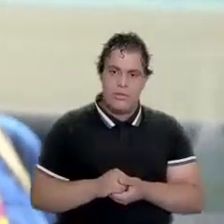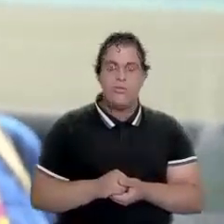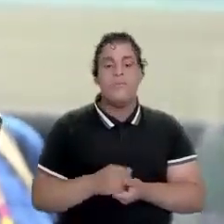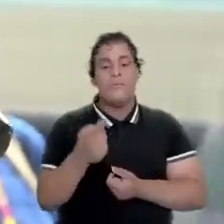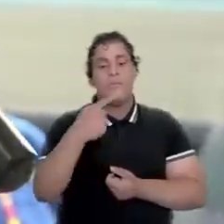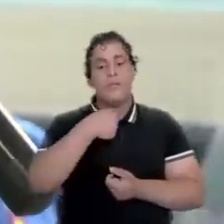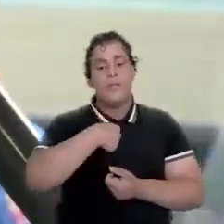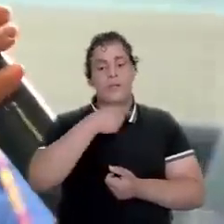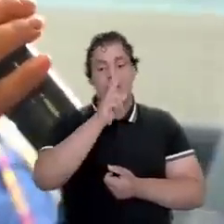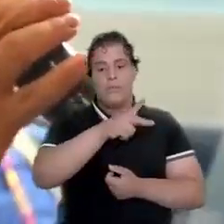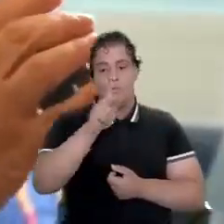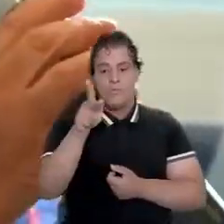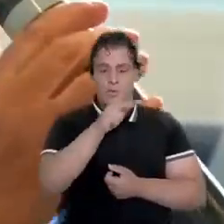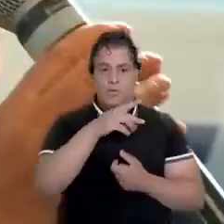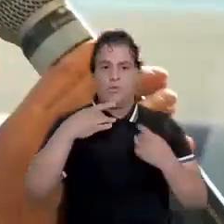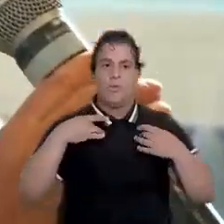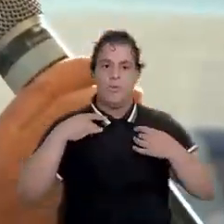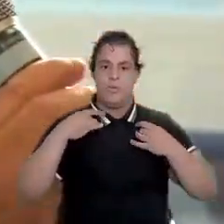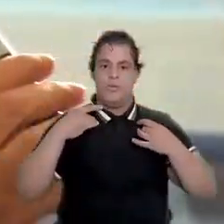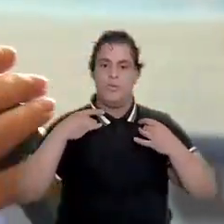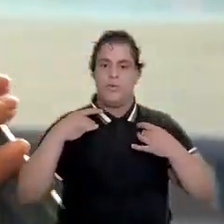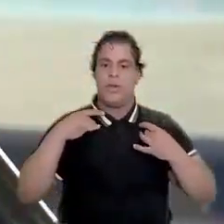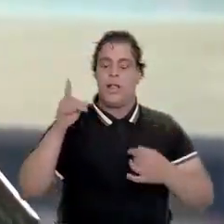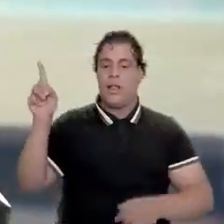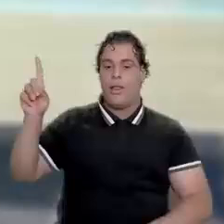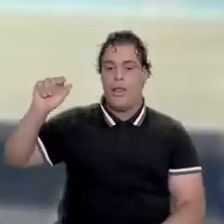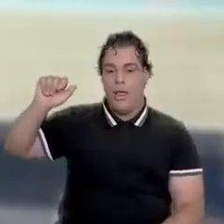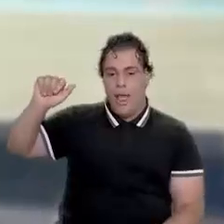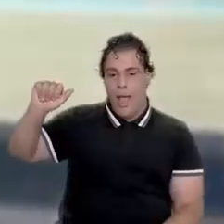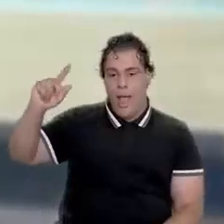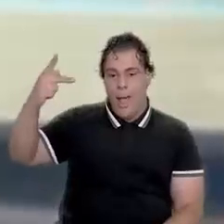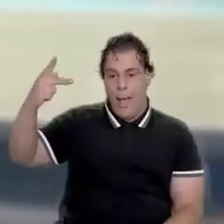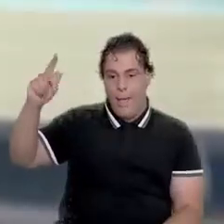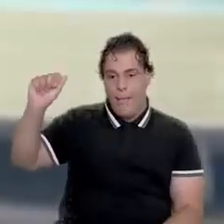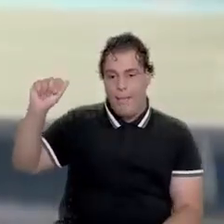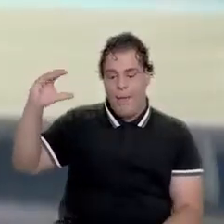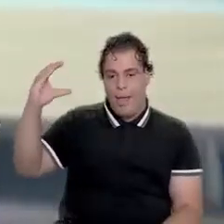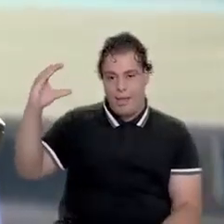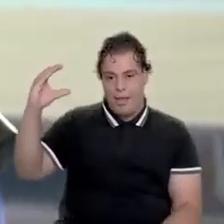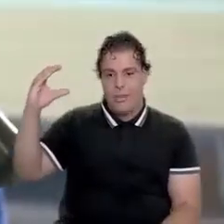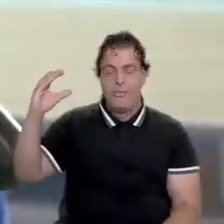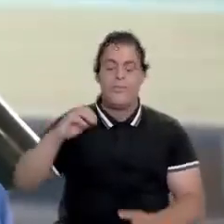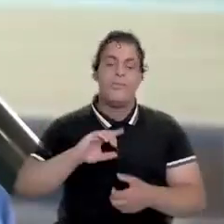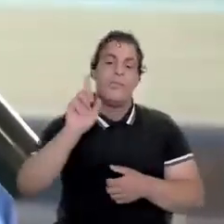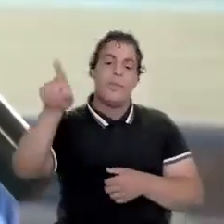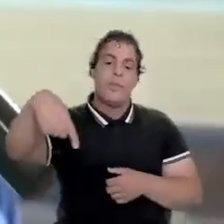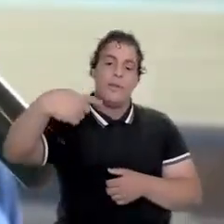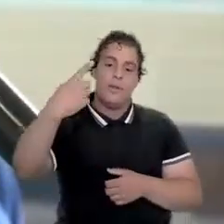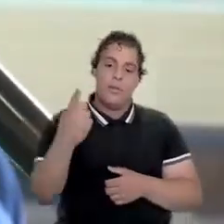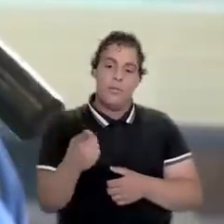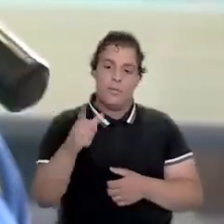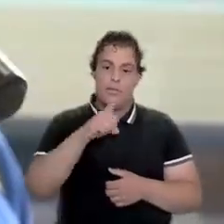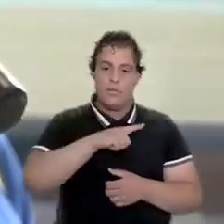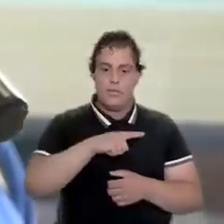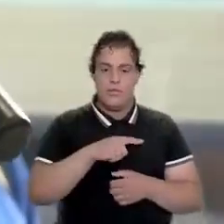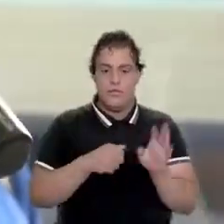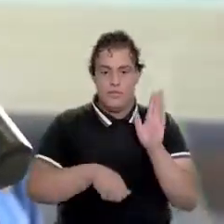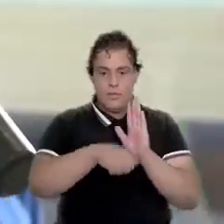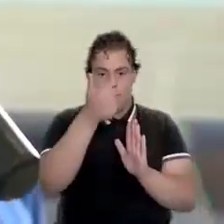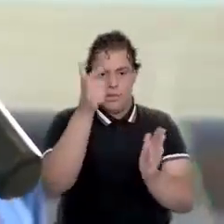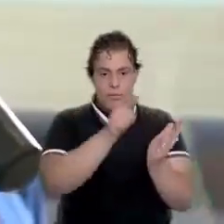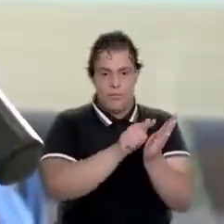Eu fui professora voluntária da APAC um bom tempo. Logo depois que eu recebi o primeiro livro